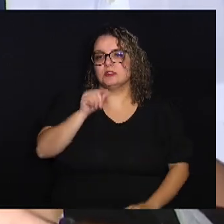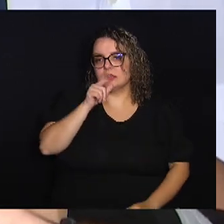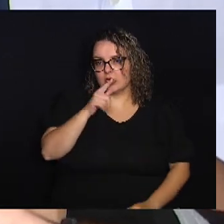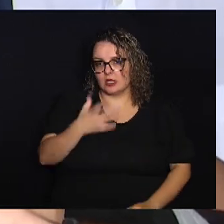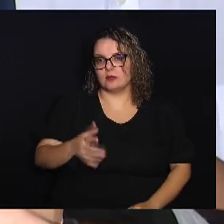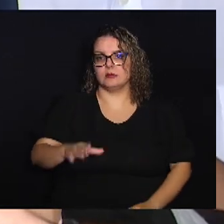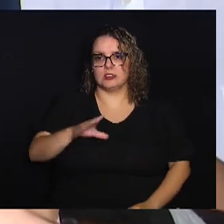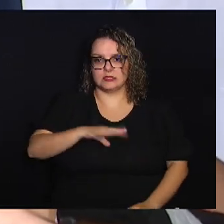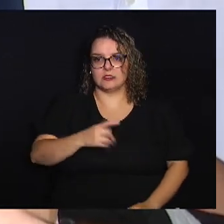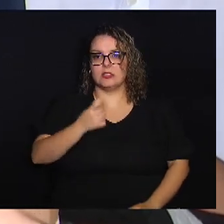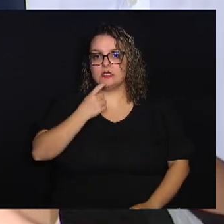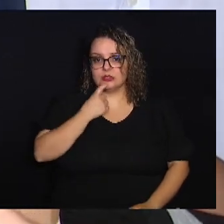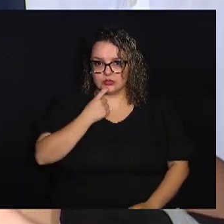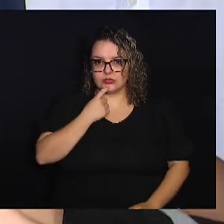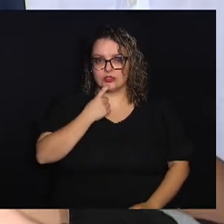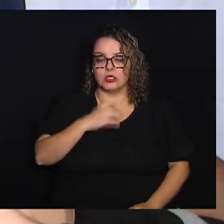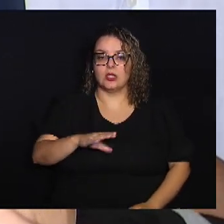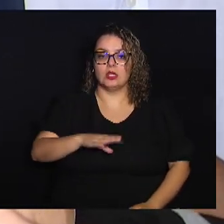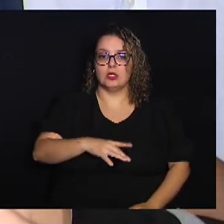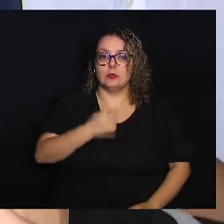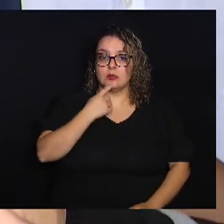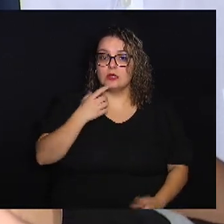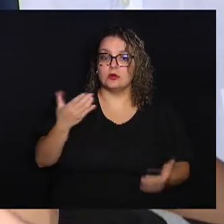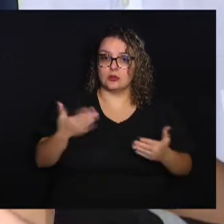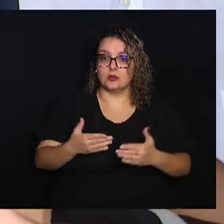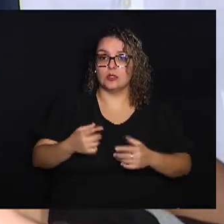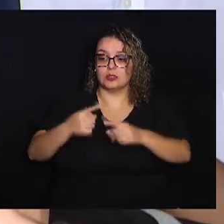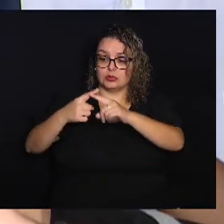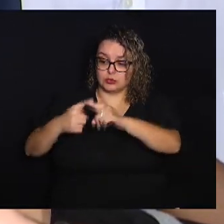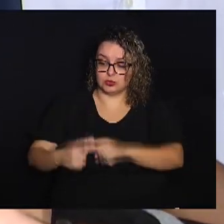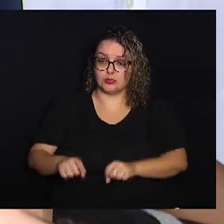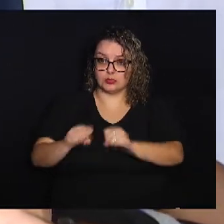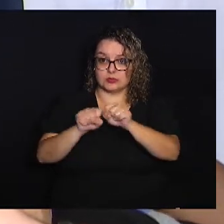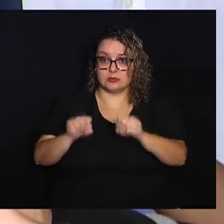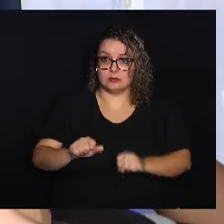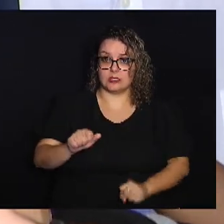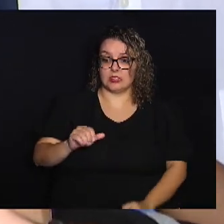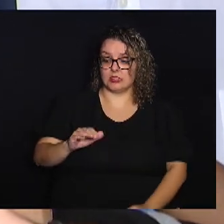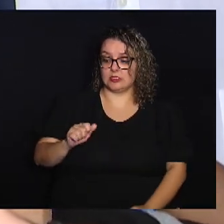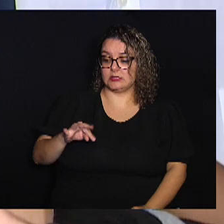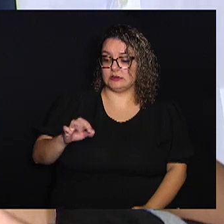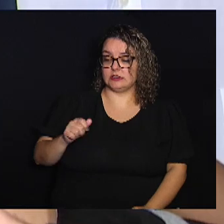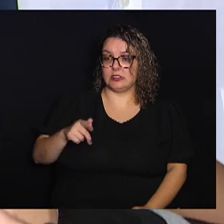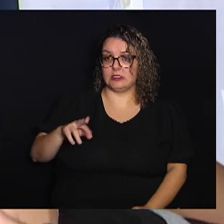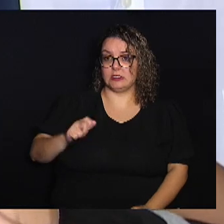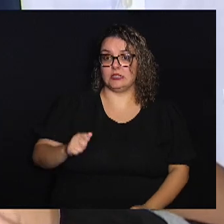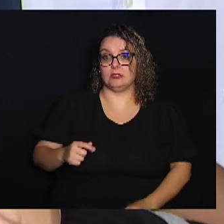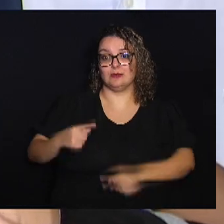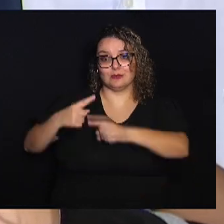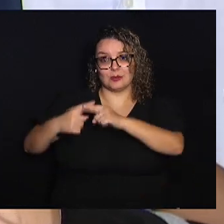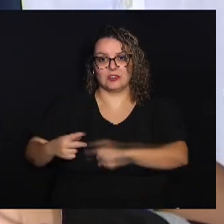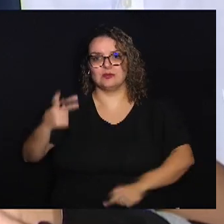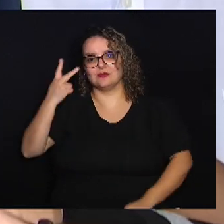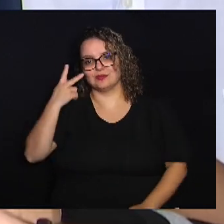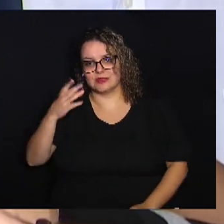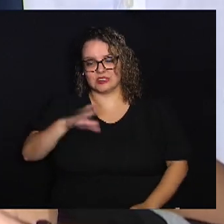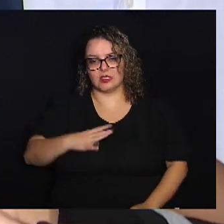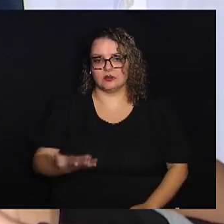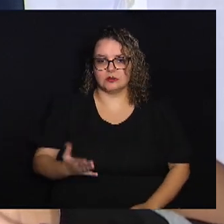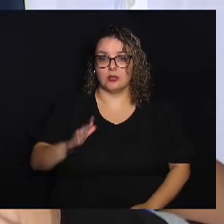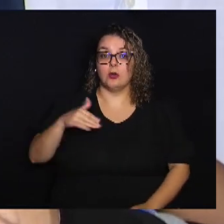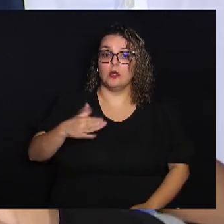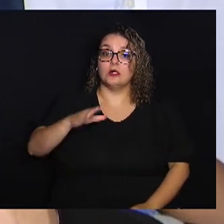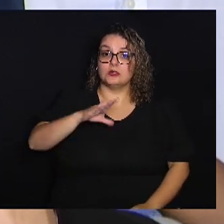a cidade de Campinas. Campinas hoje compete no sistema Cantareira com a cidade de São Paulo. A partir do momento que a cidade